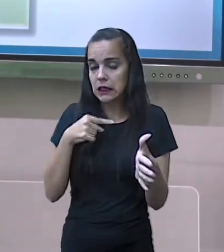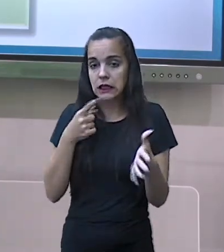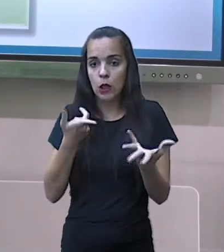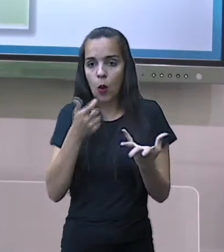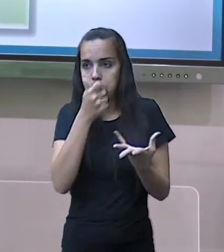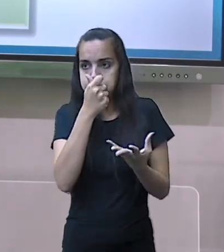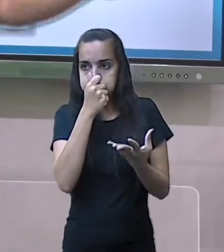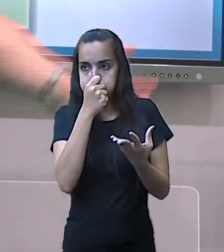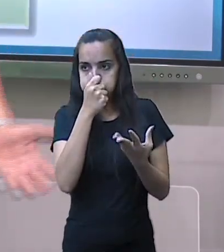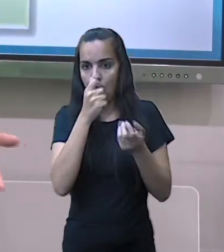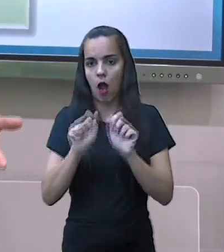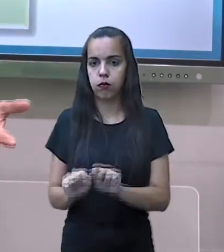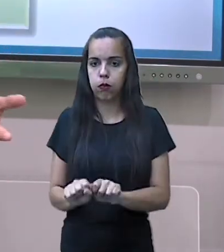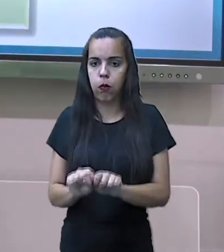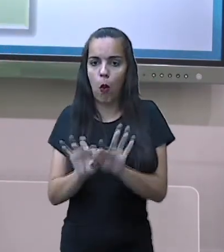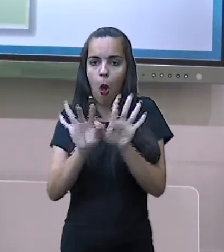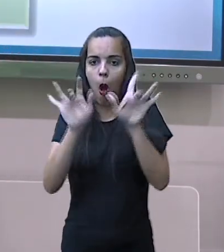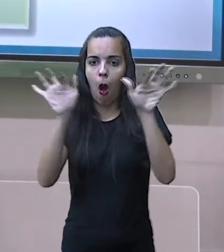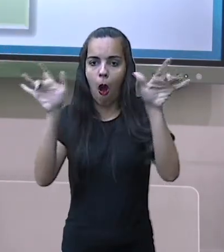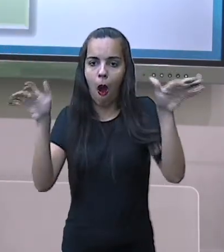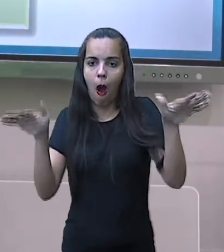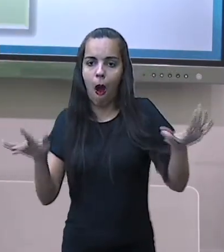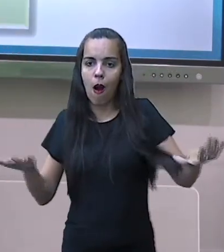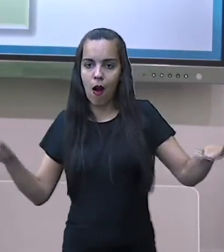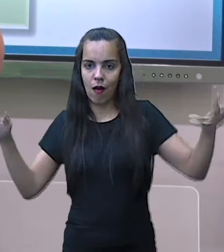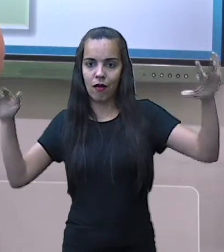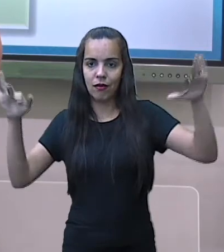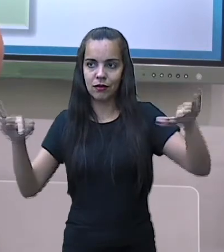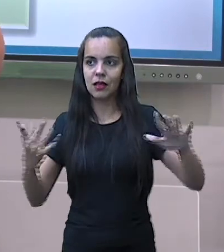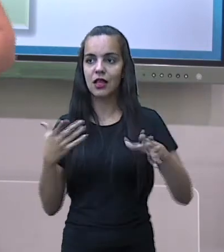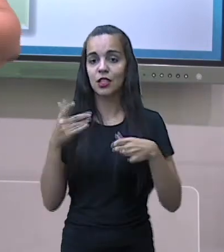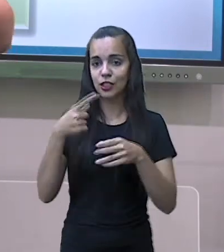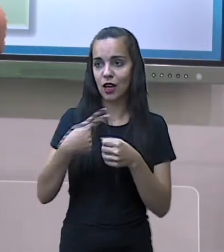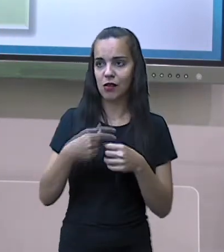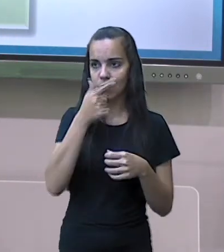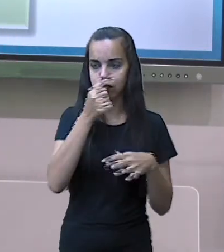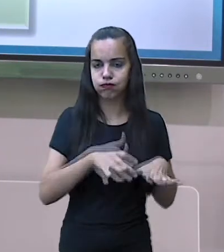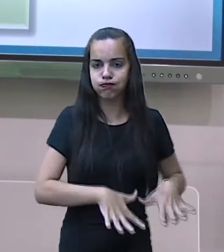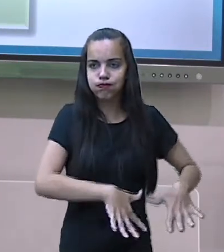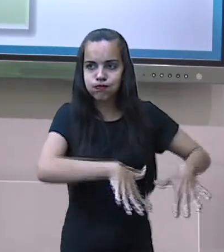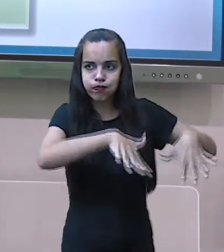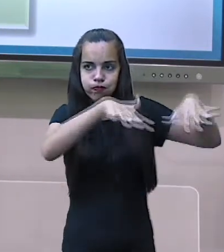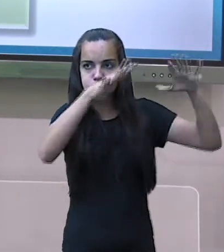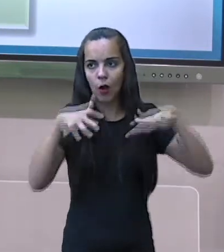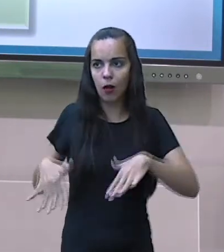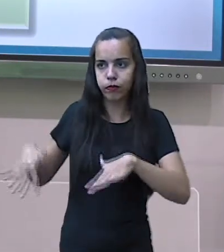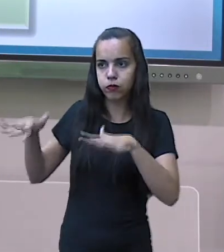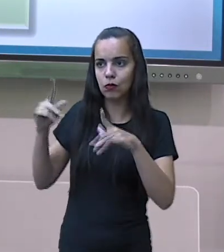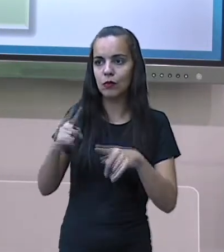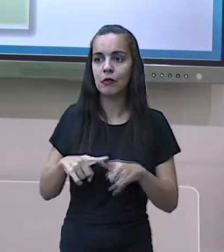vem, aí ele transborda. Nós vamos ver ainda sobre isso. E na época da seca,